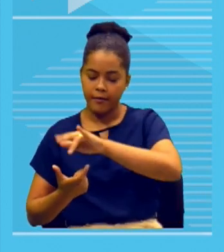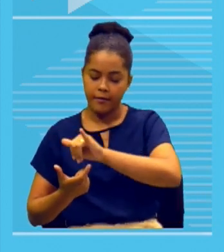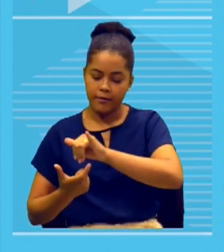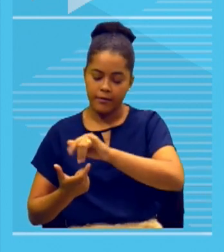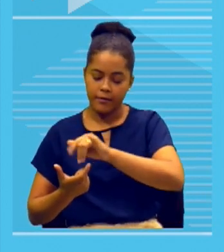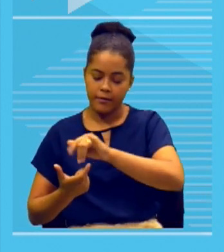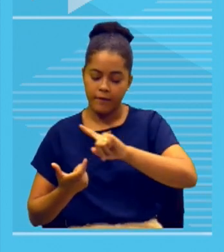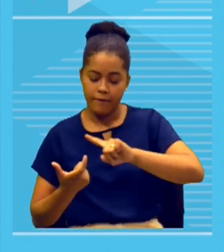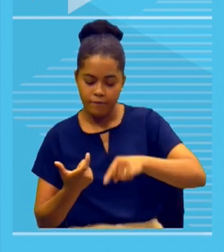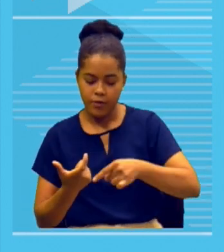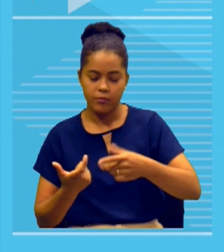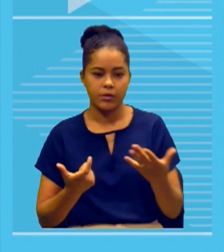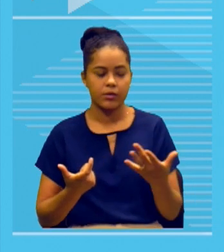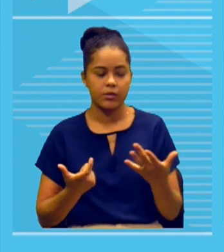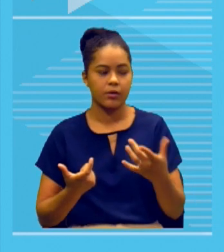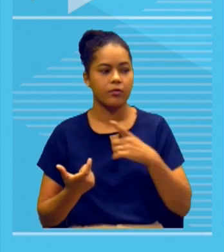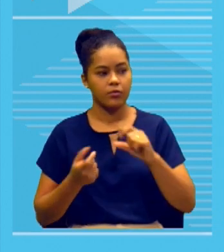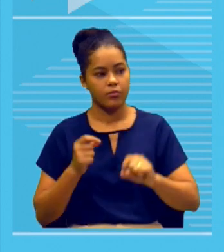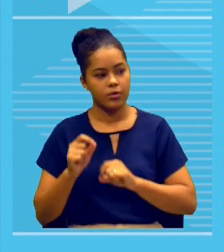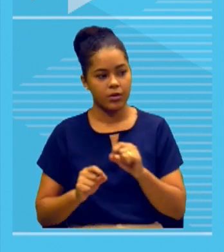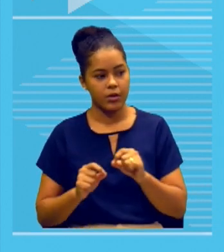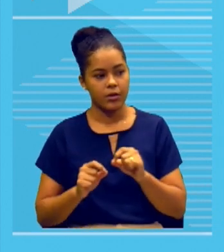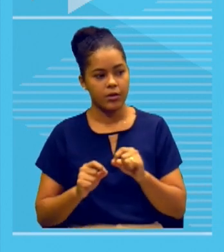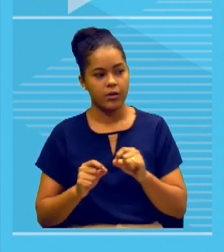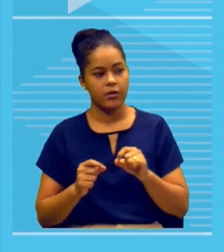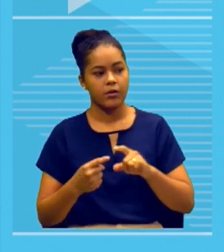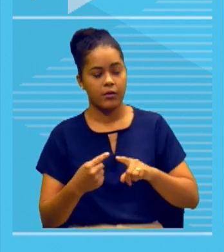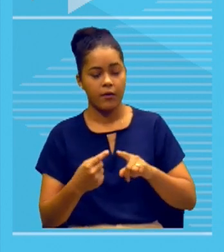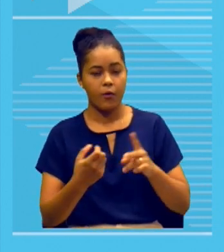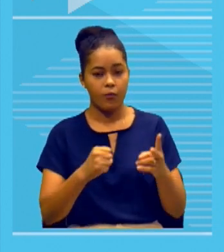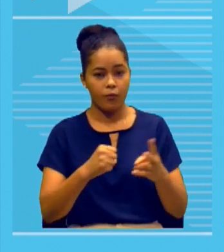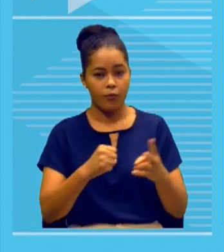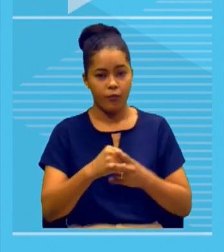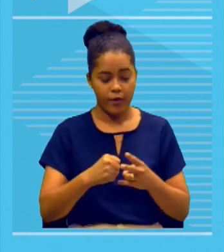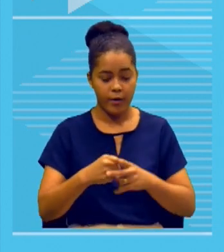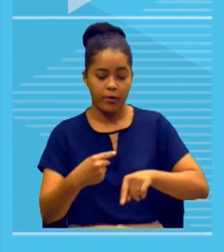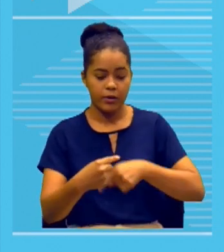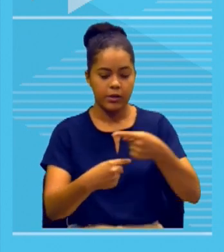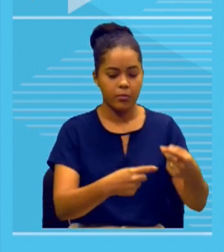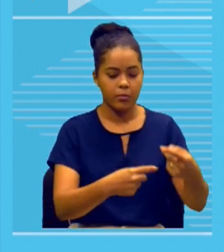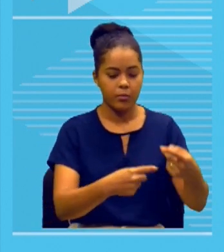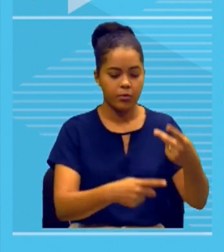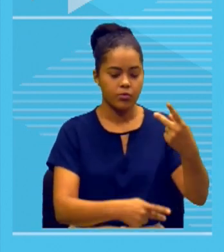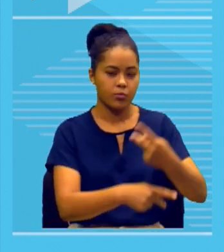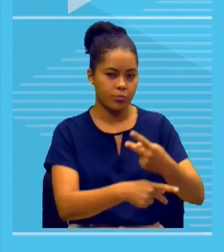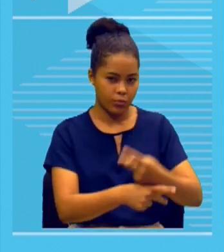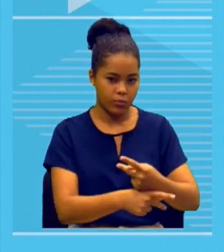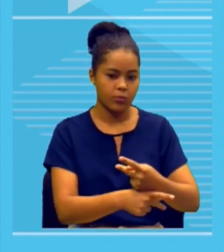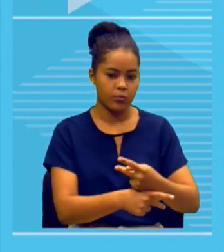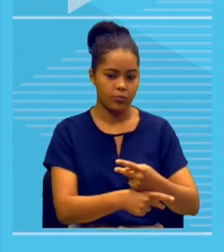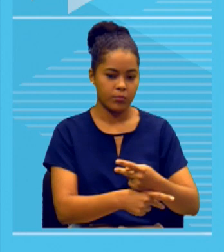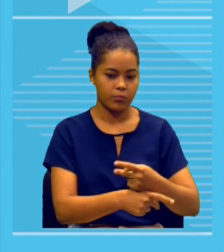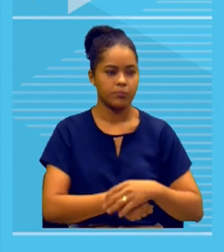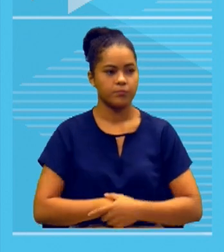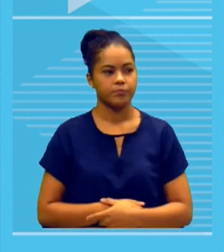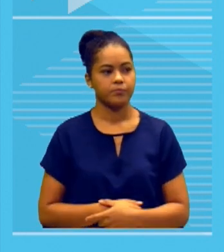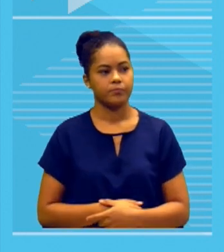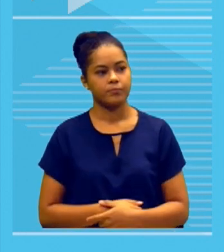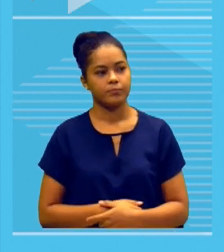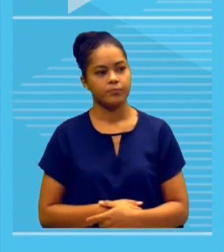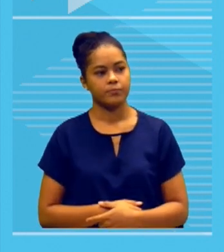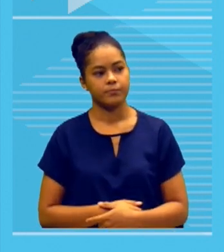trabalha-se eu já vi escrito essa forma aí né lá quando eu estava falando da próclise